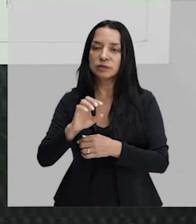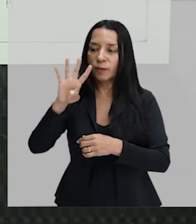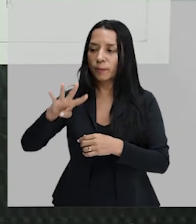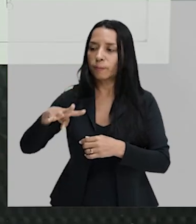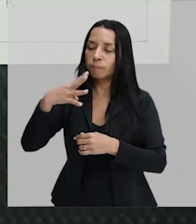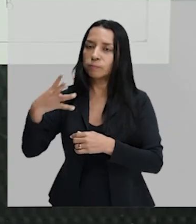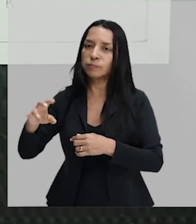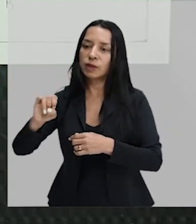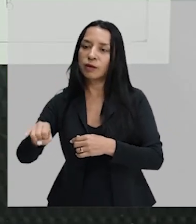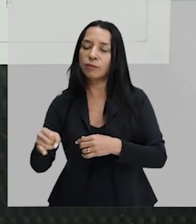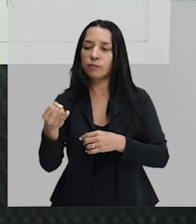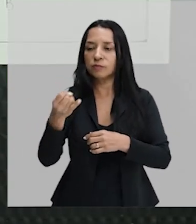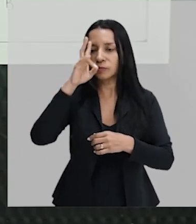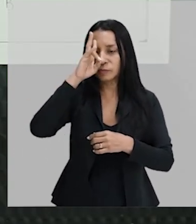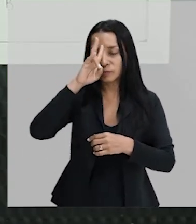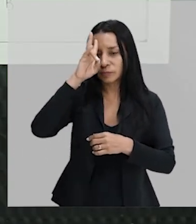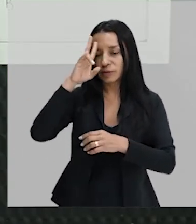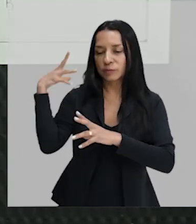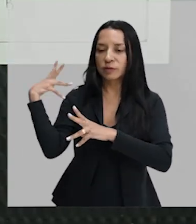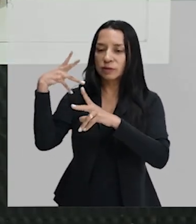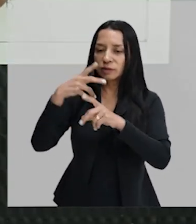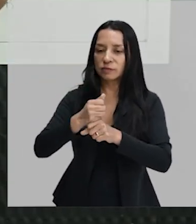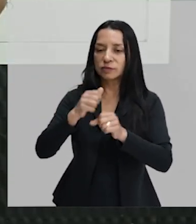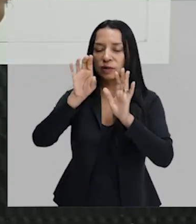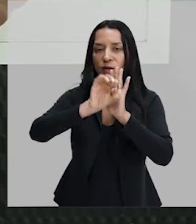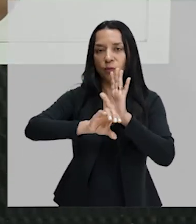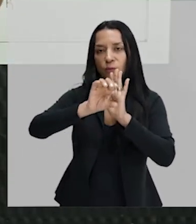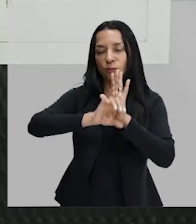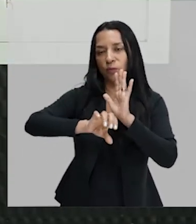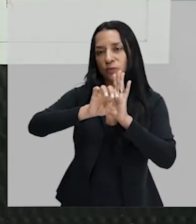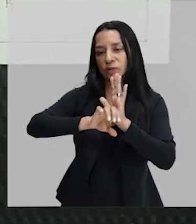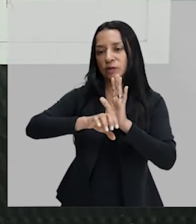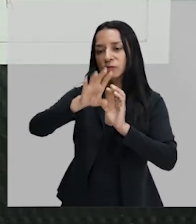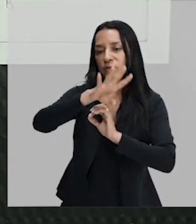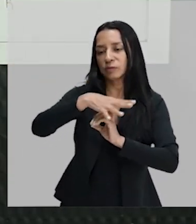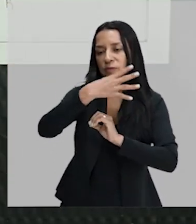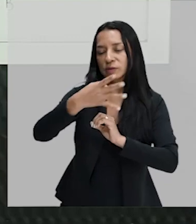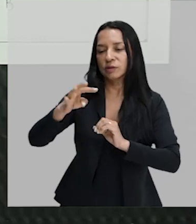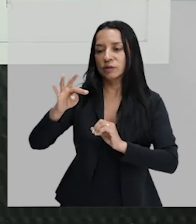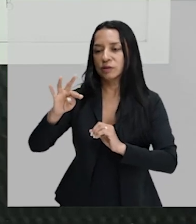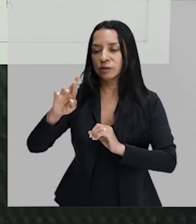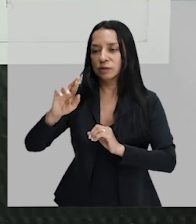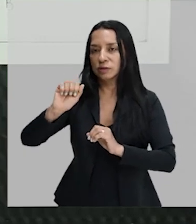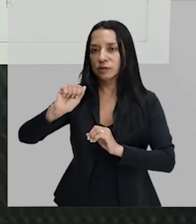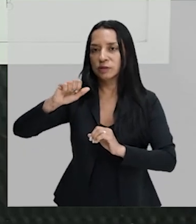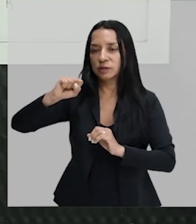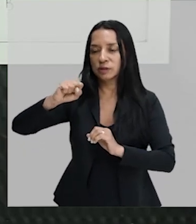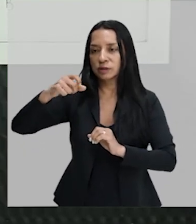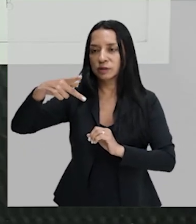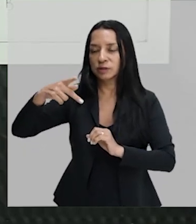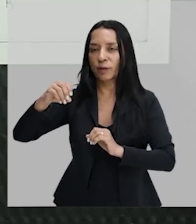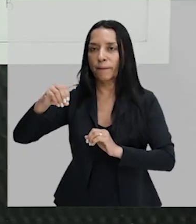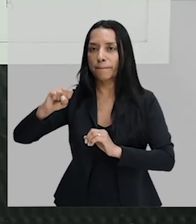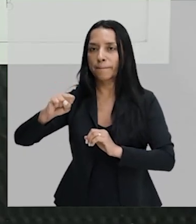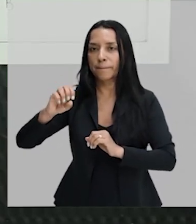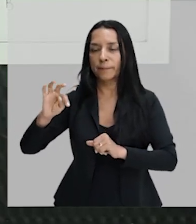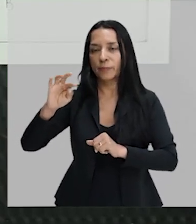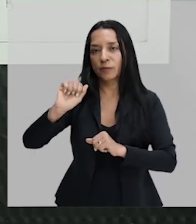fazer a conta direto. Ó. Menos 1 mais 5 dá 4. Menos 4 menos 6 dá menos